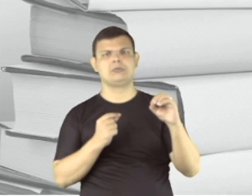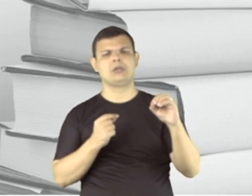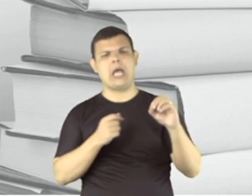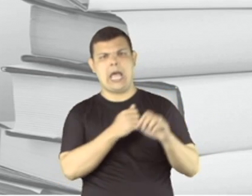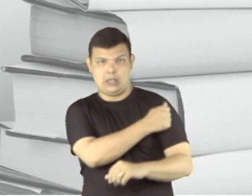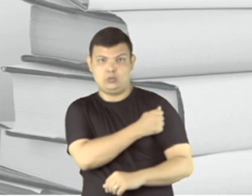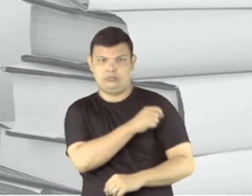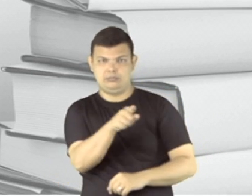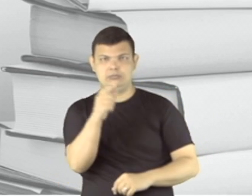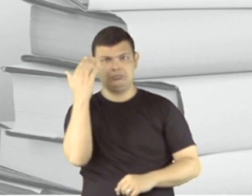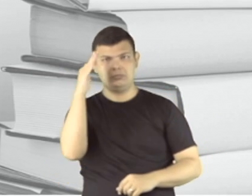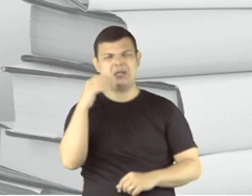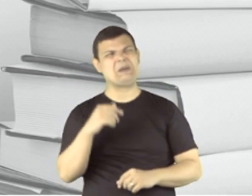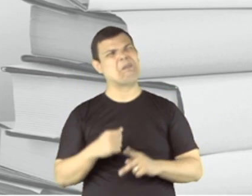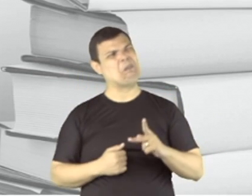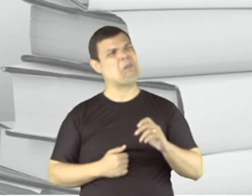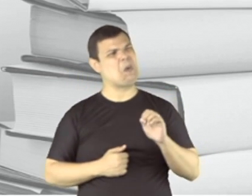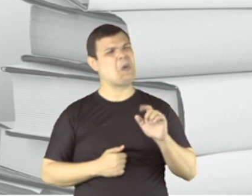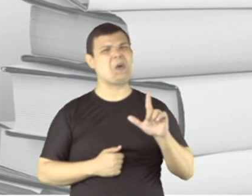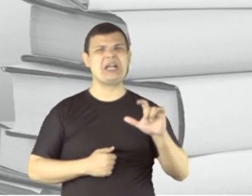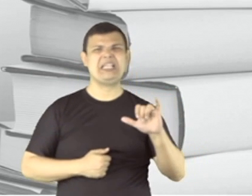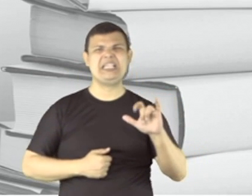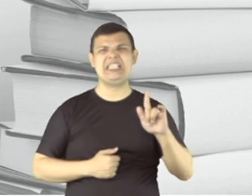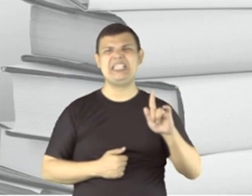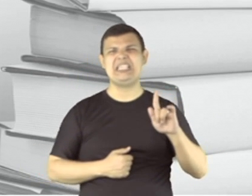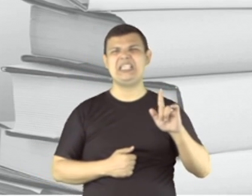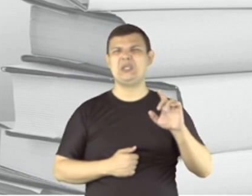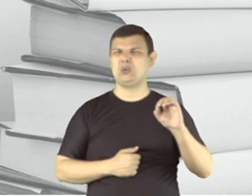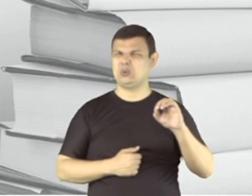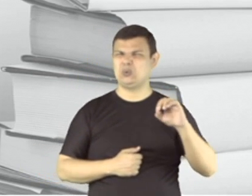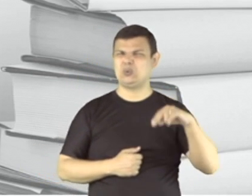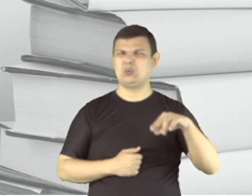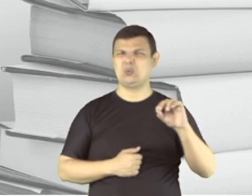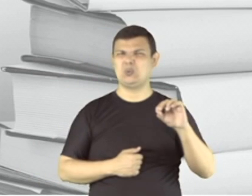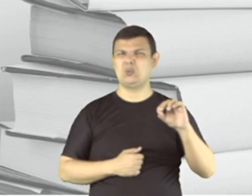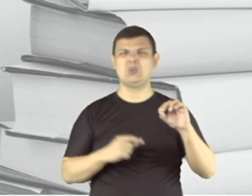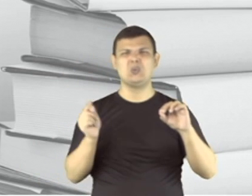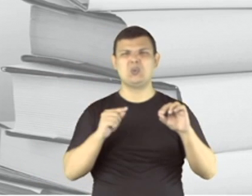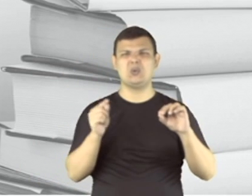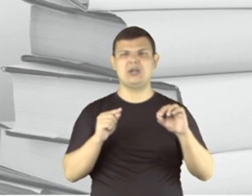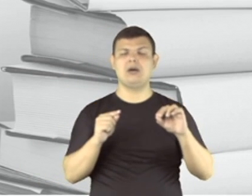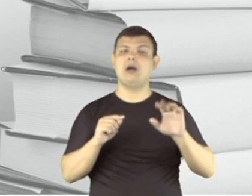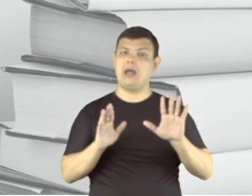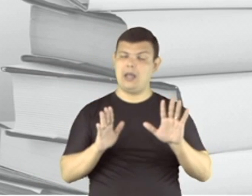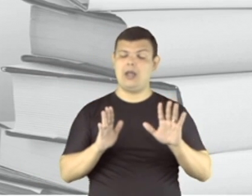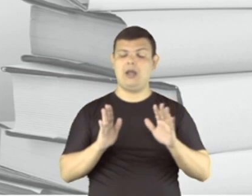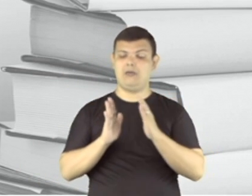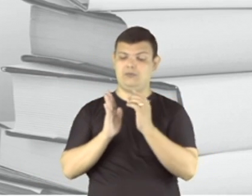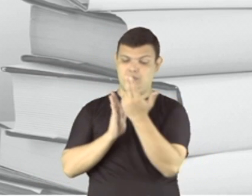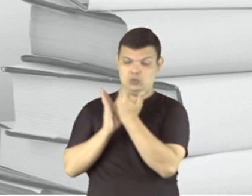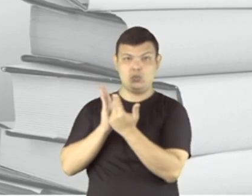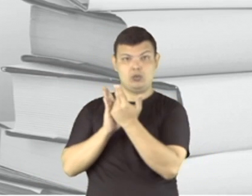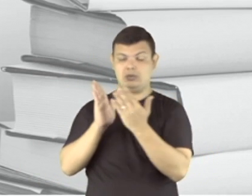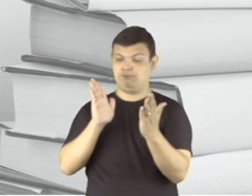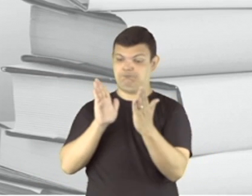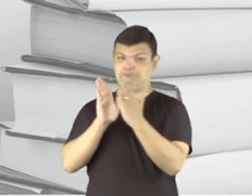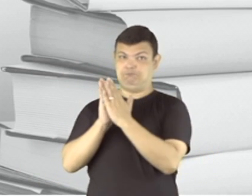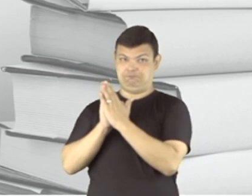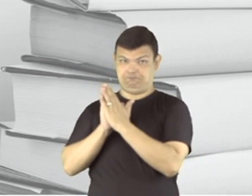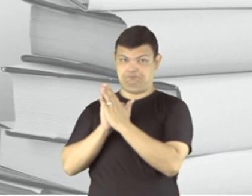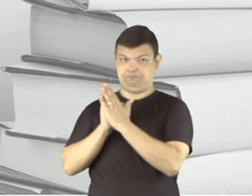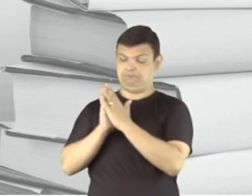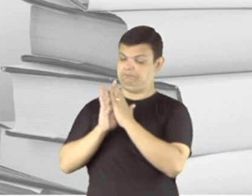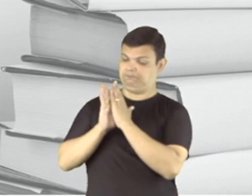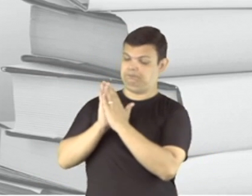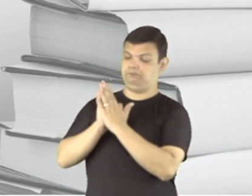peraí, ele falou em polígono, o que seria esse polígono? Basicamente, uma figura plana, que nós já sabemos o que é uma